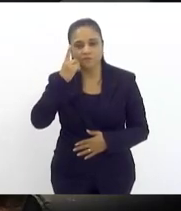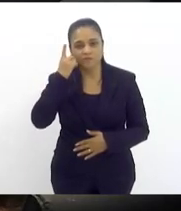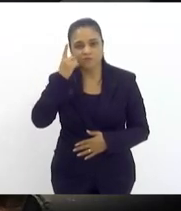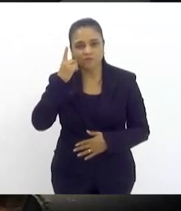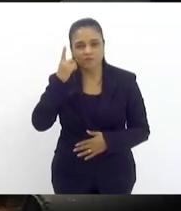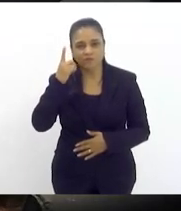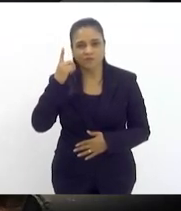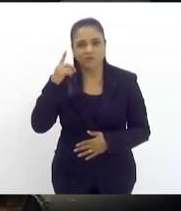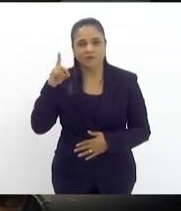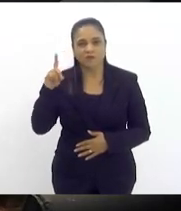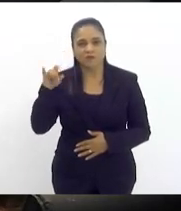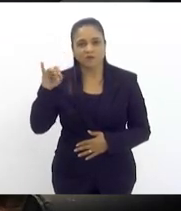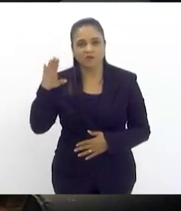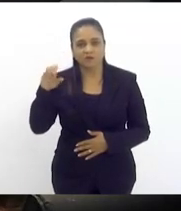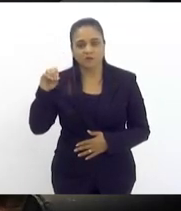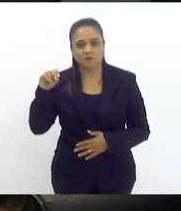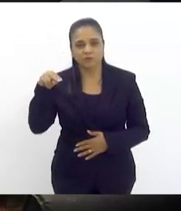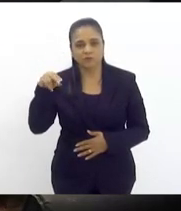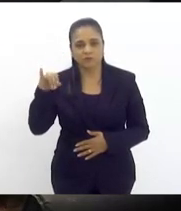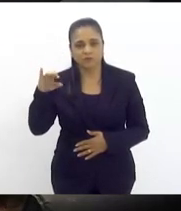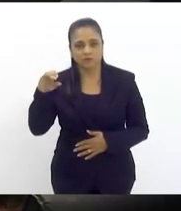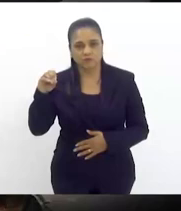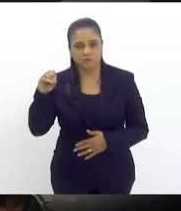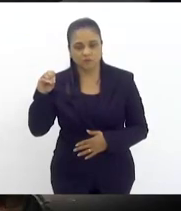Deputado Dionísio Lins.